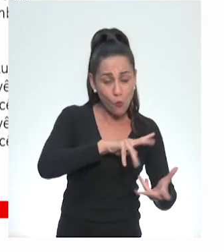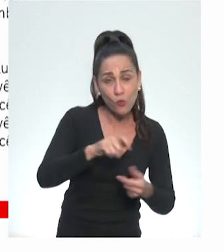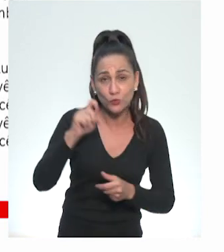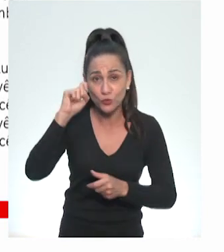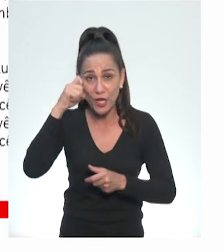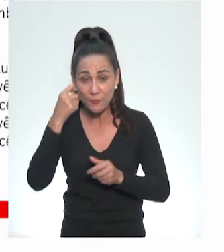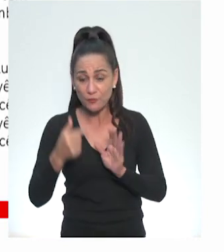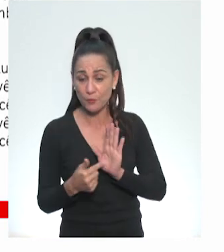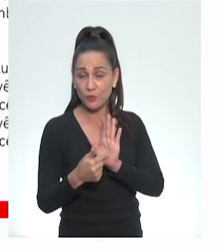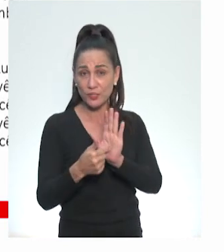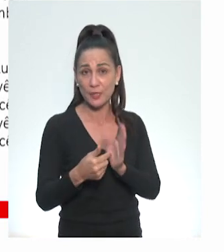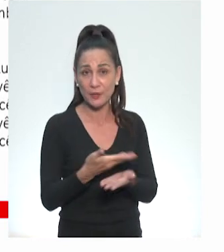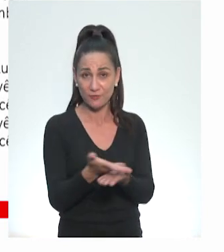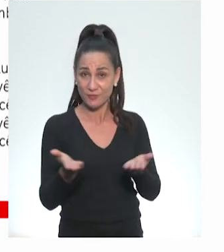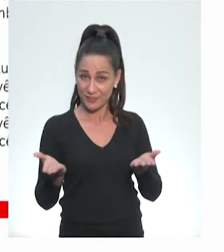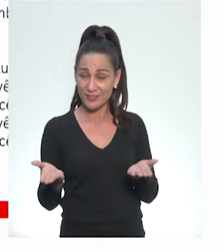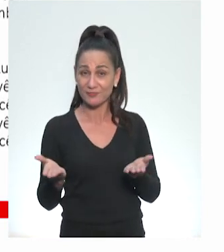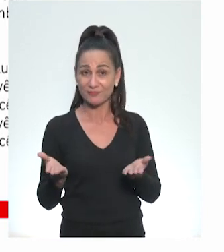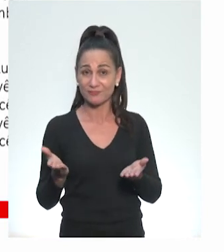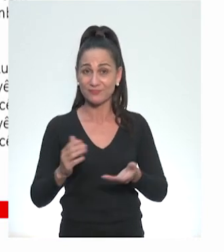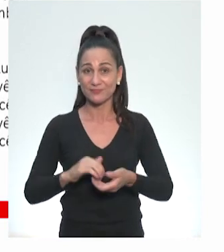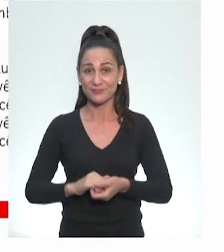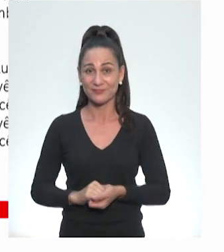que viemos mostrar para você.